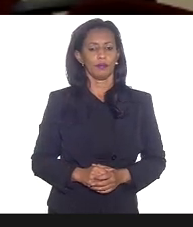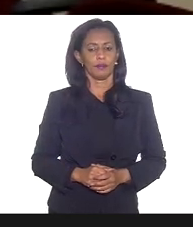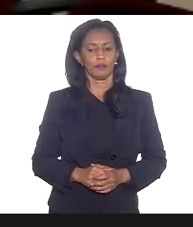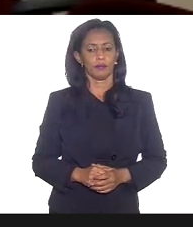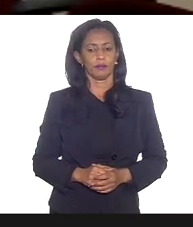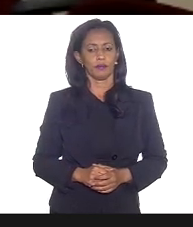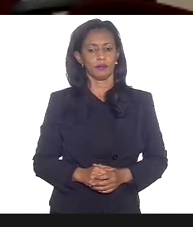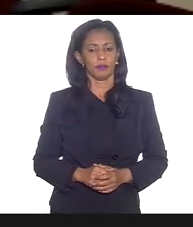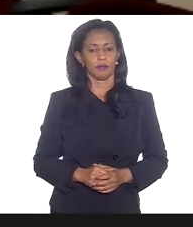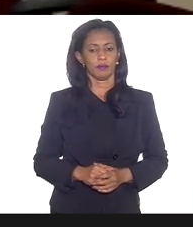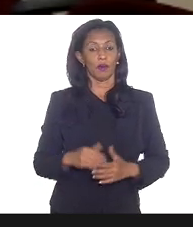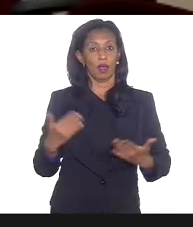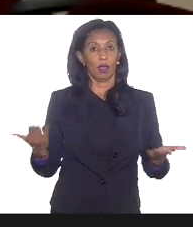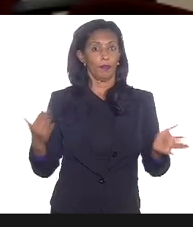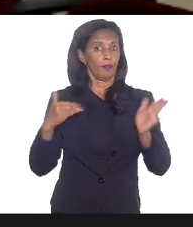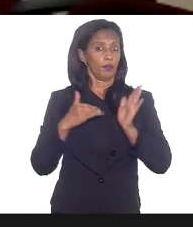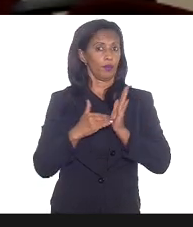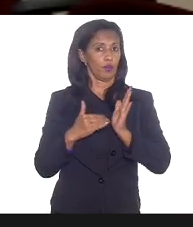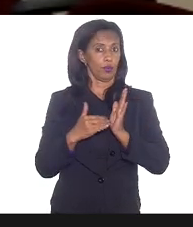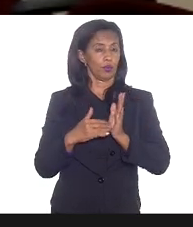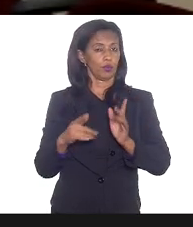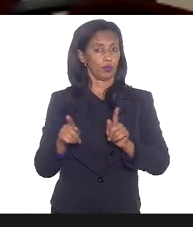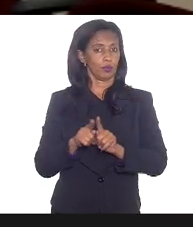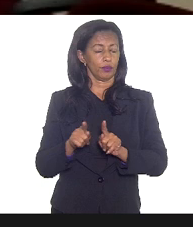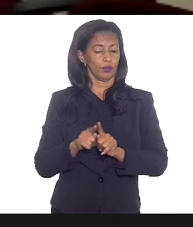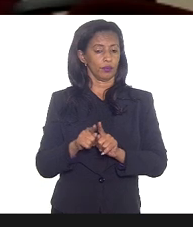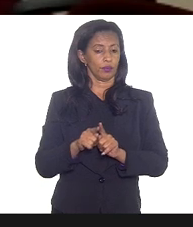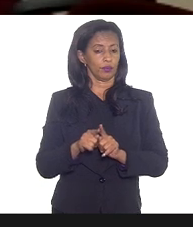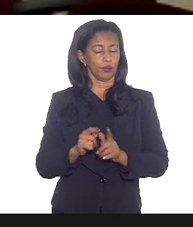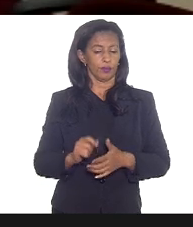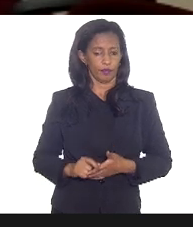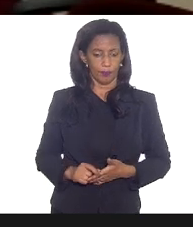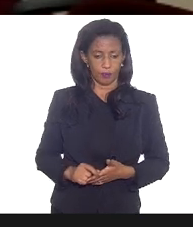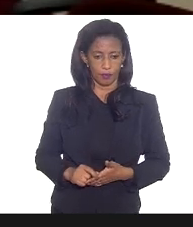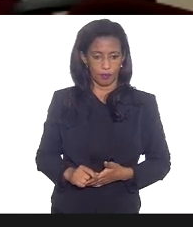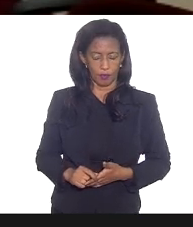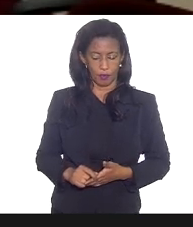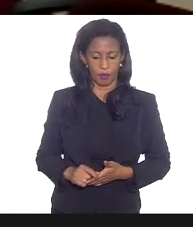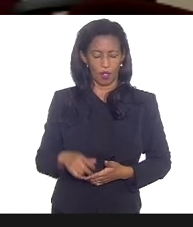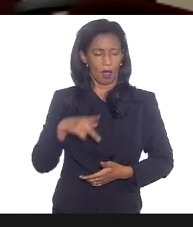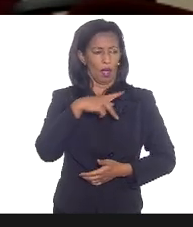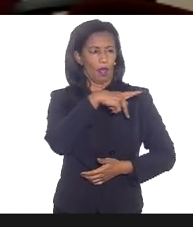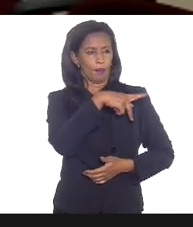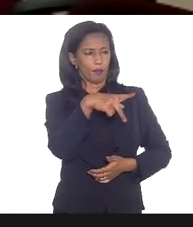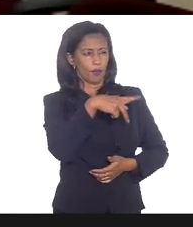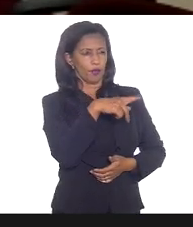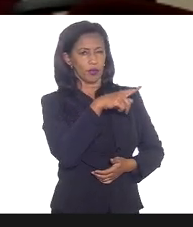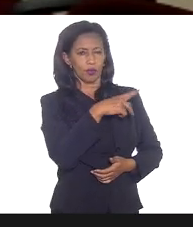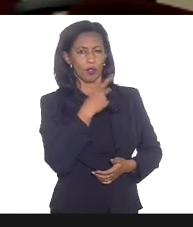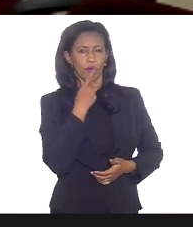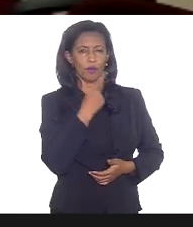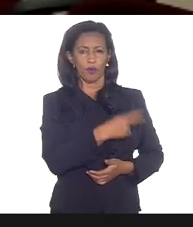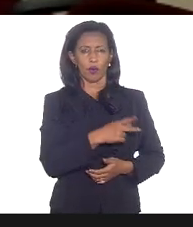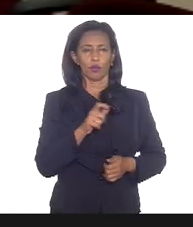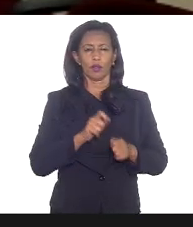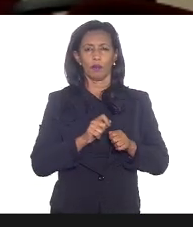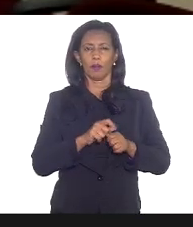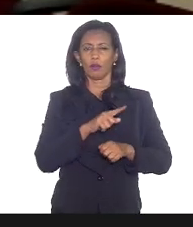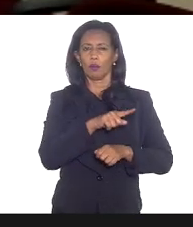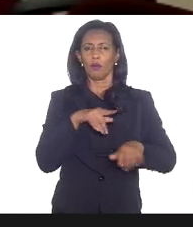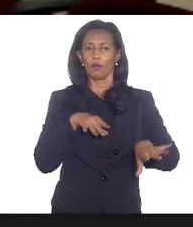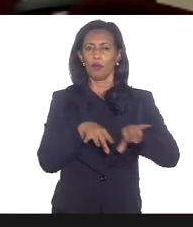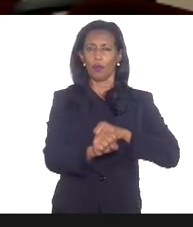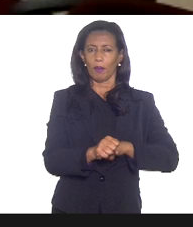E, por último, né, eu gostaria de estar pontuando muito o que a professora Joilza comentou quanto à questão das formações,